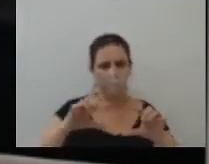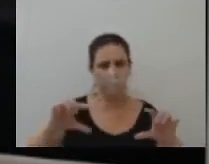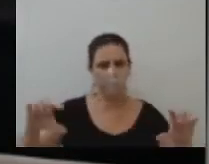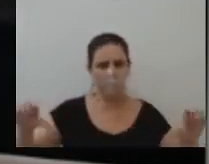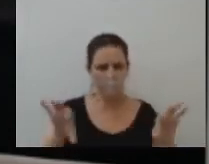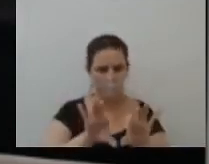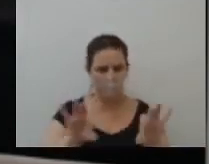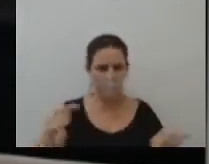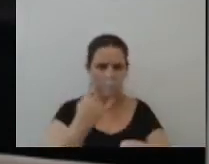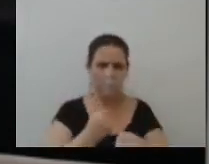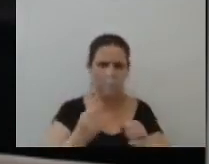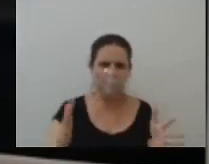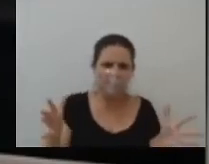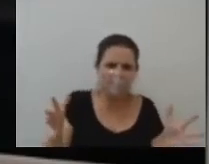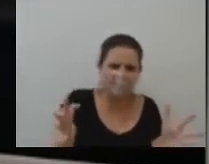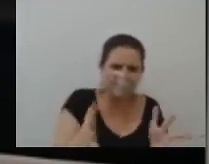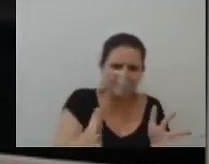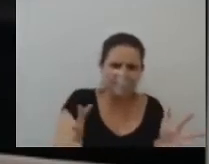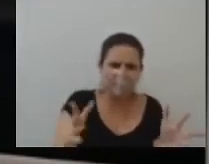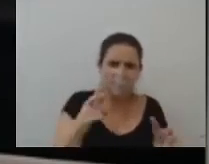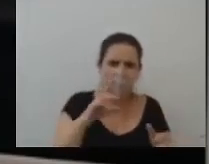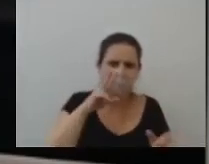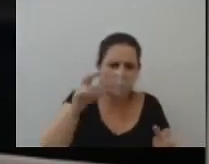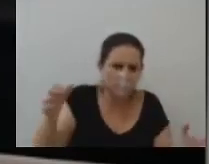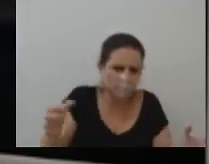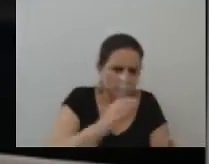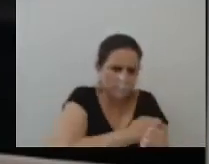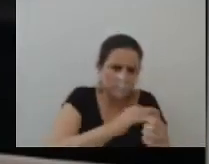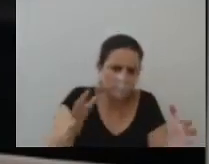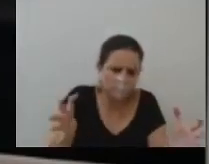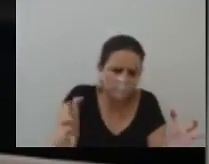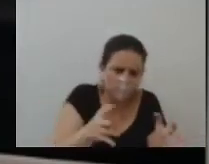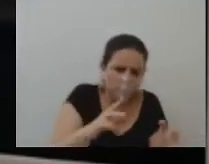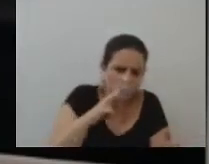uma compressão. Por mais força que eu faça aqui, eu não